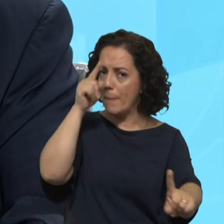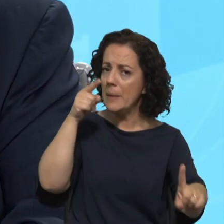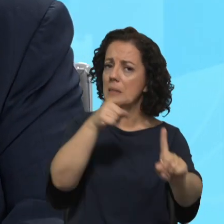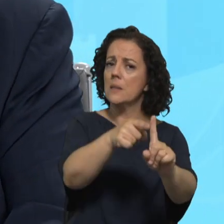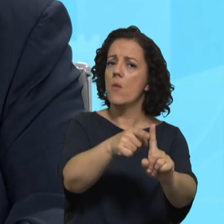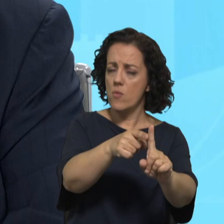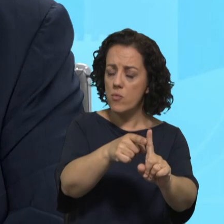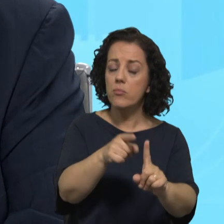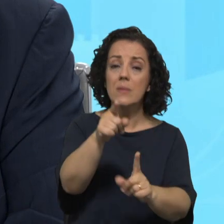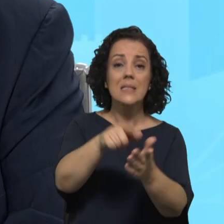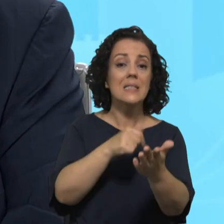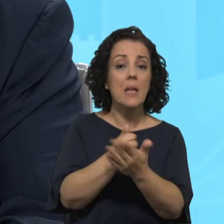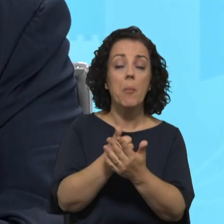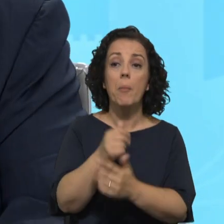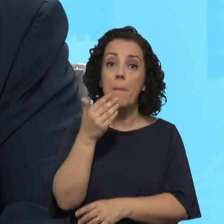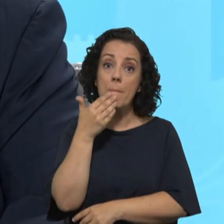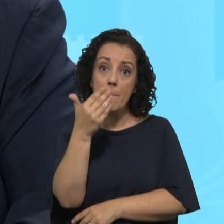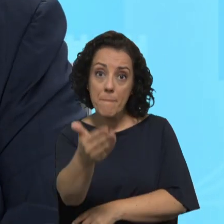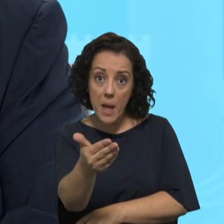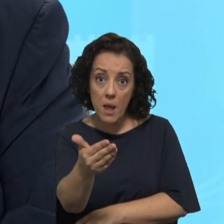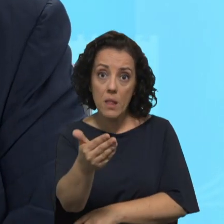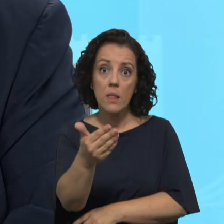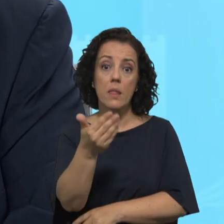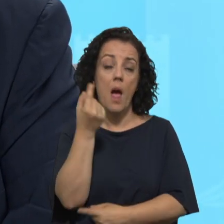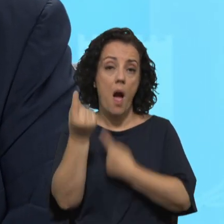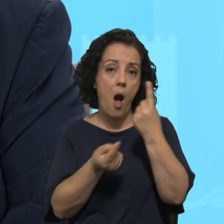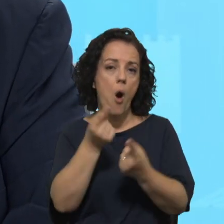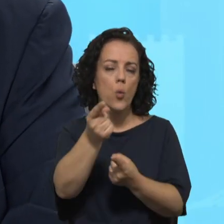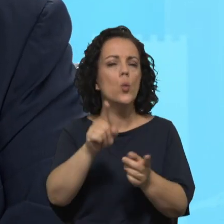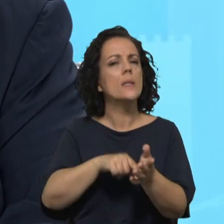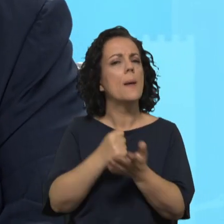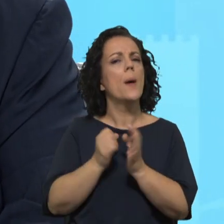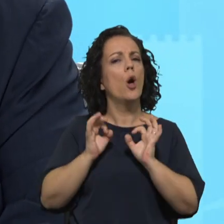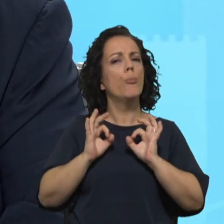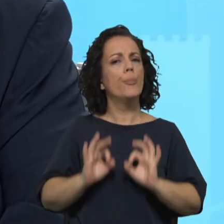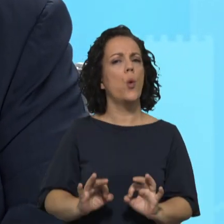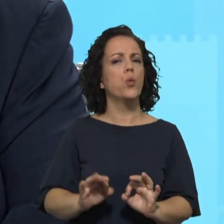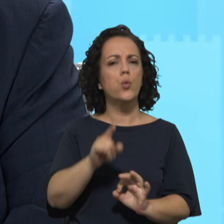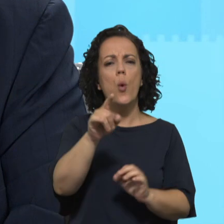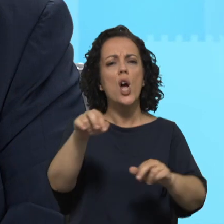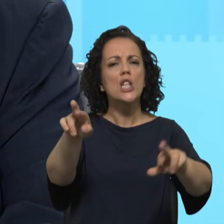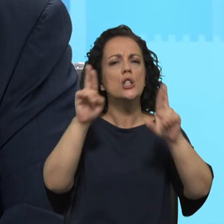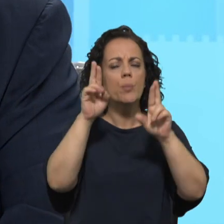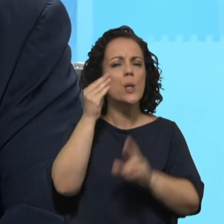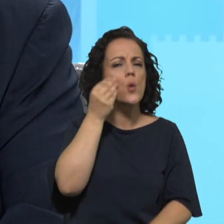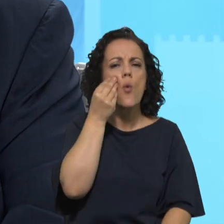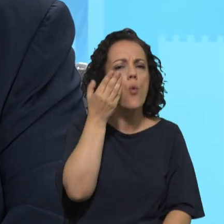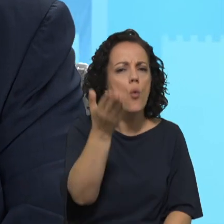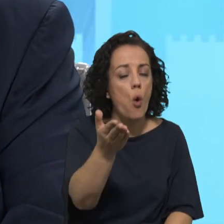dar a quem vos pedir as razões da vossa esperança, não é? E é esta a